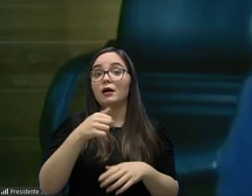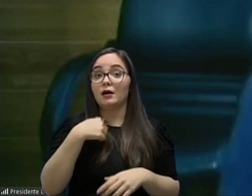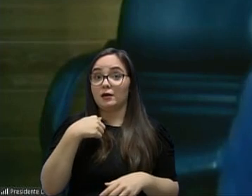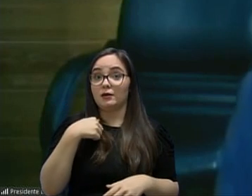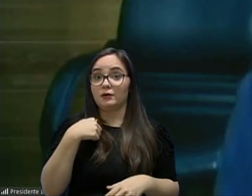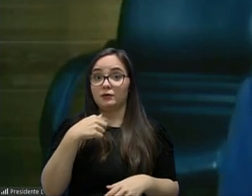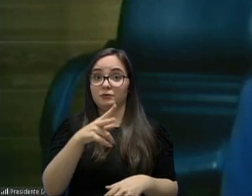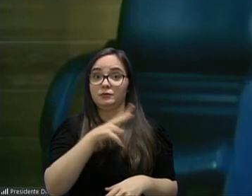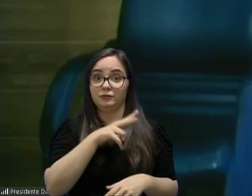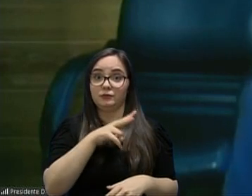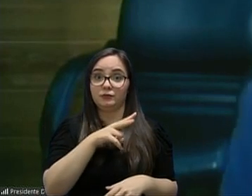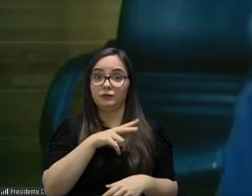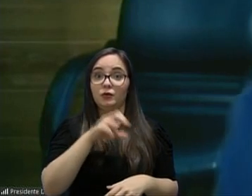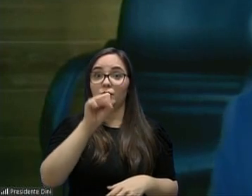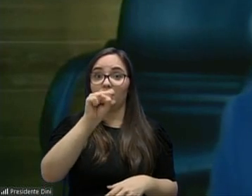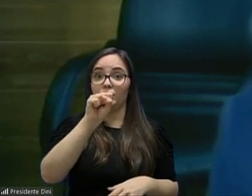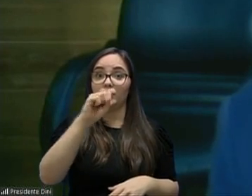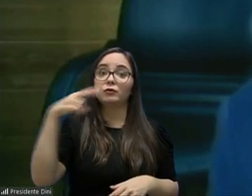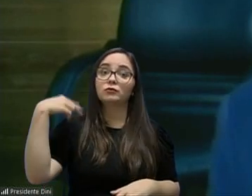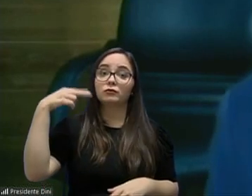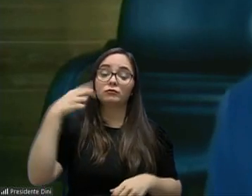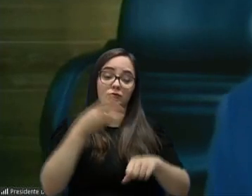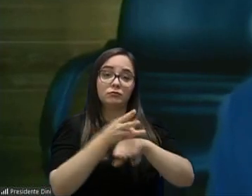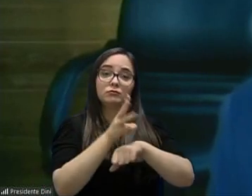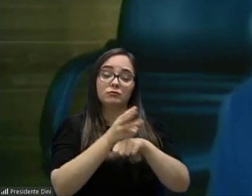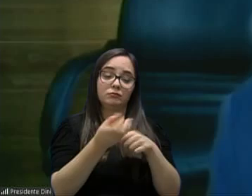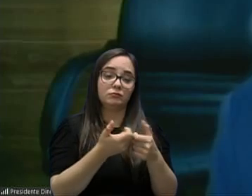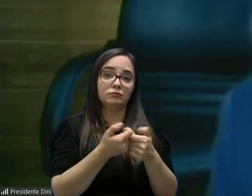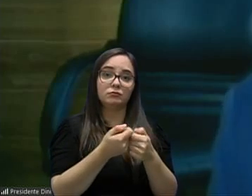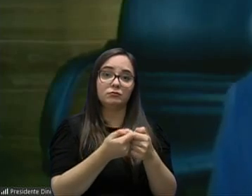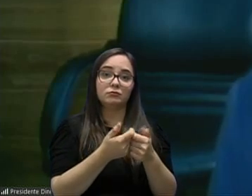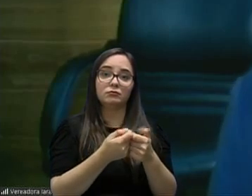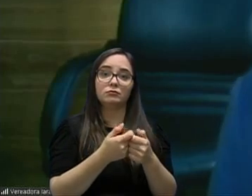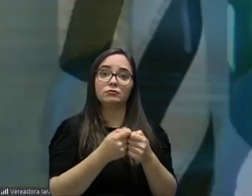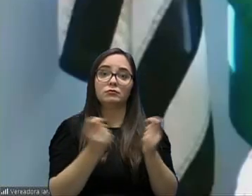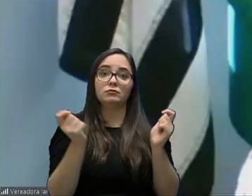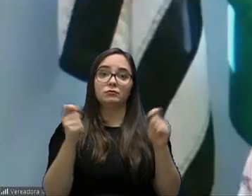com, agora, 8 vereadores, tudo por WhatsApp, vereadora.